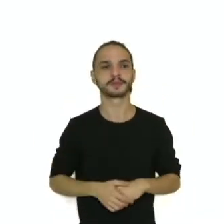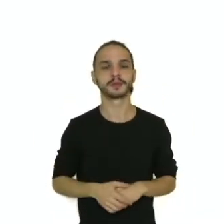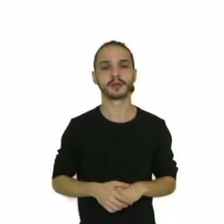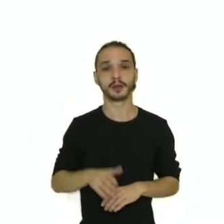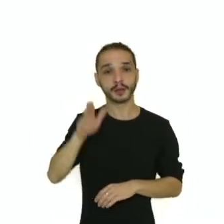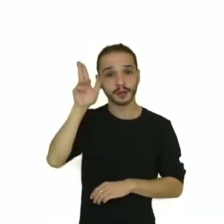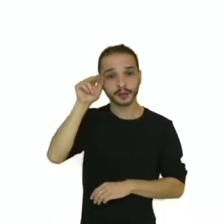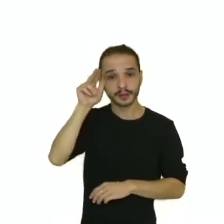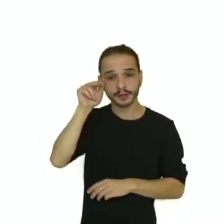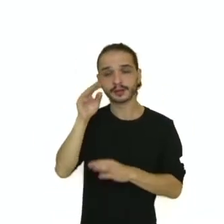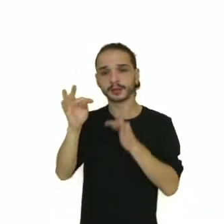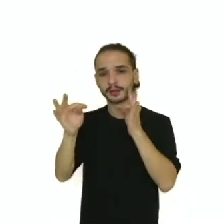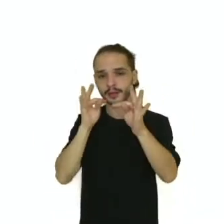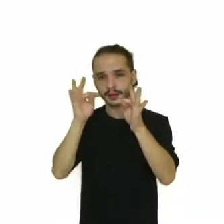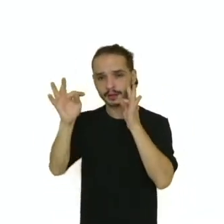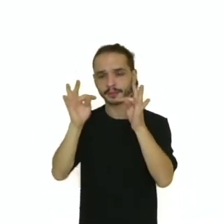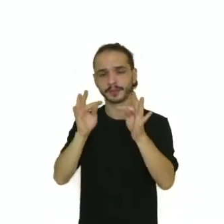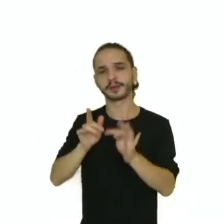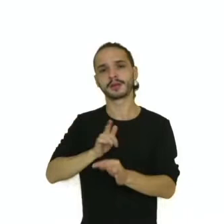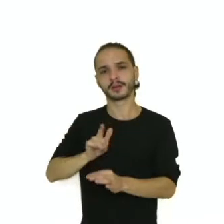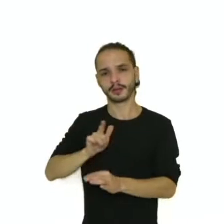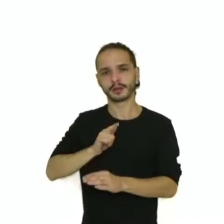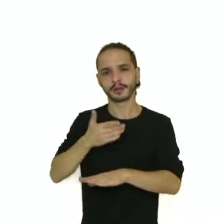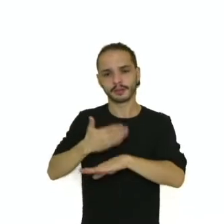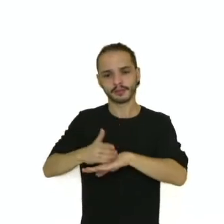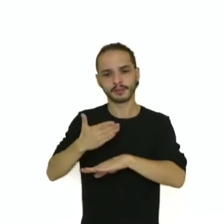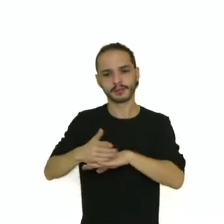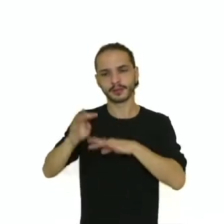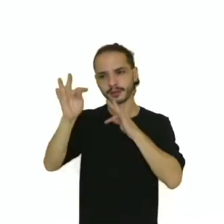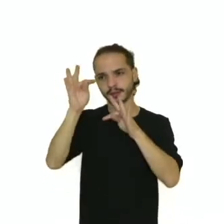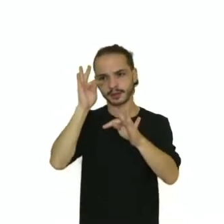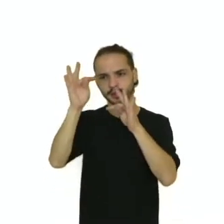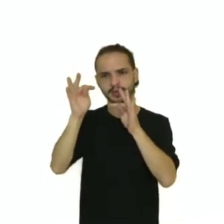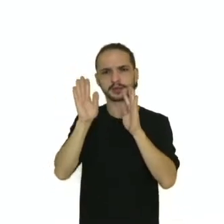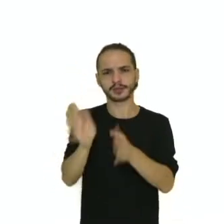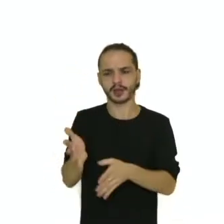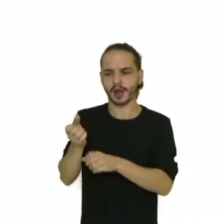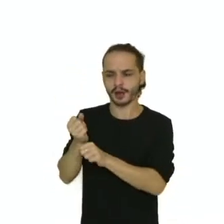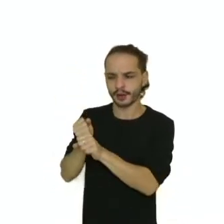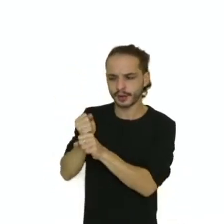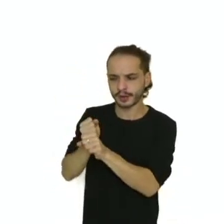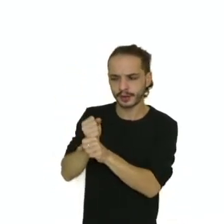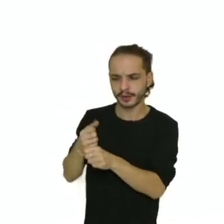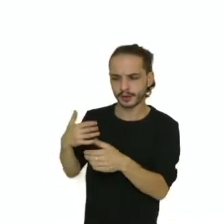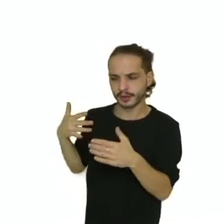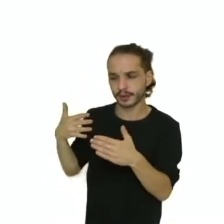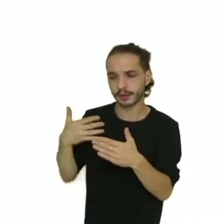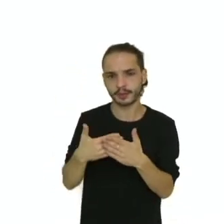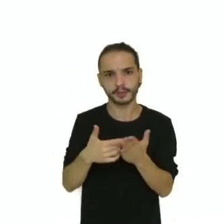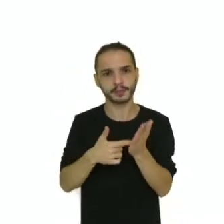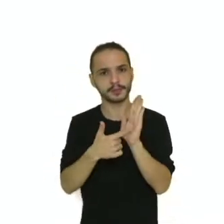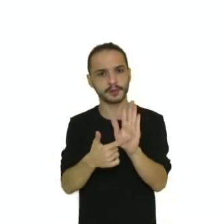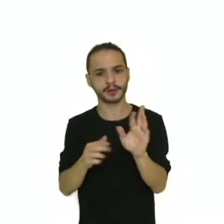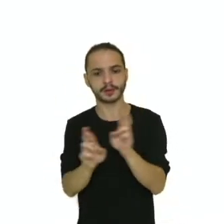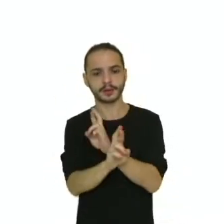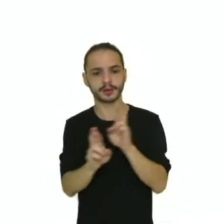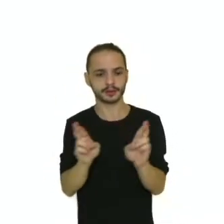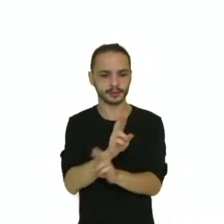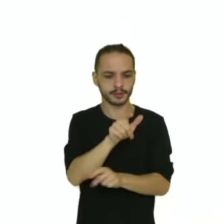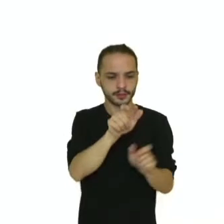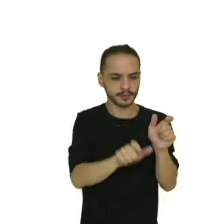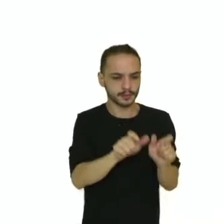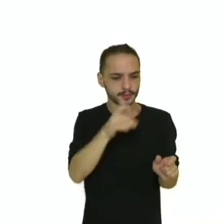prática terapêutica que tem mostrado, ao longo de décadas, o quanto a interação entre homem e animal